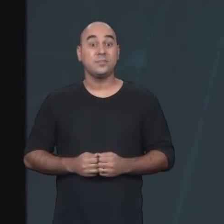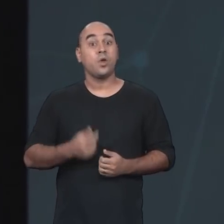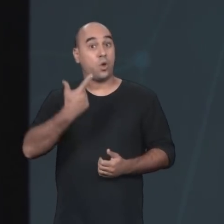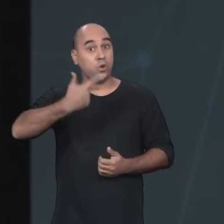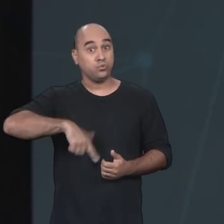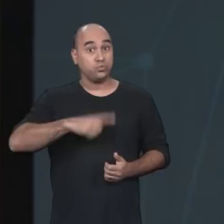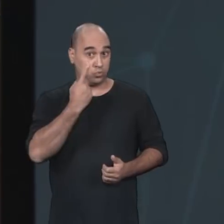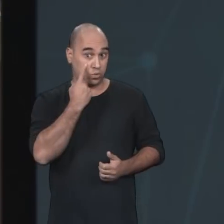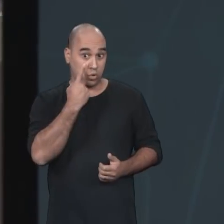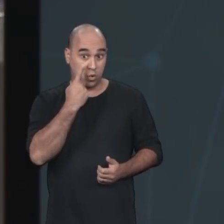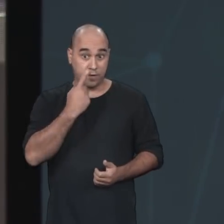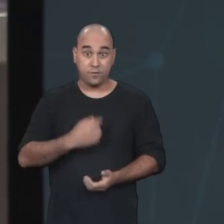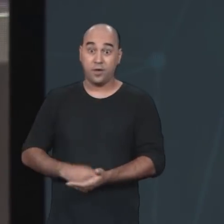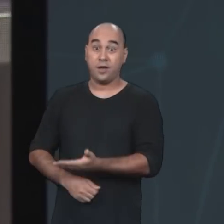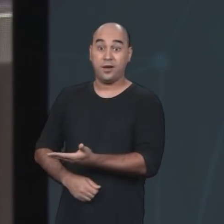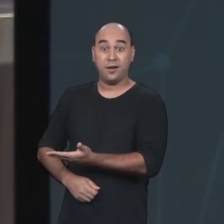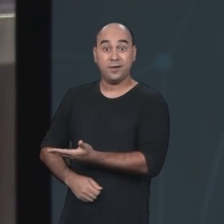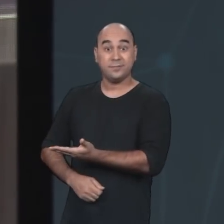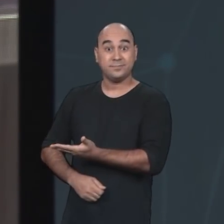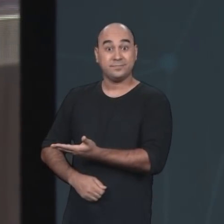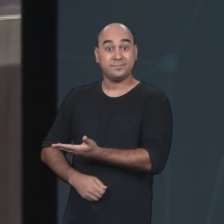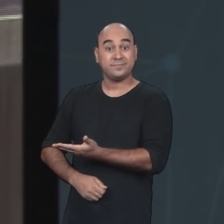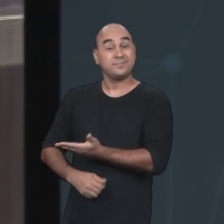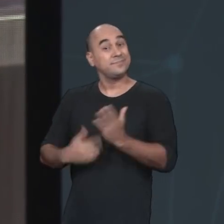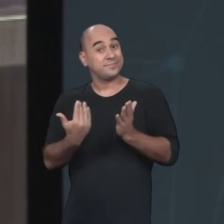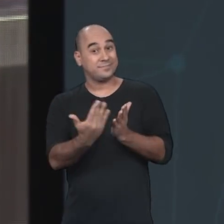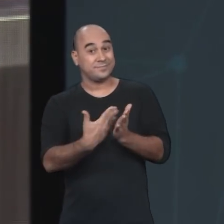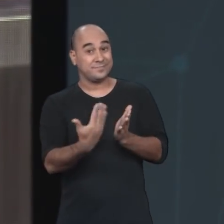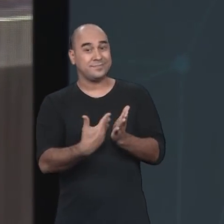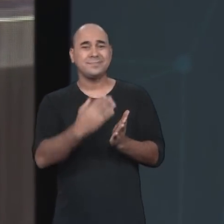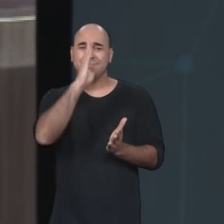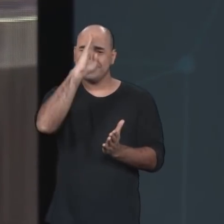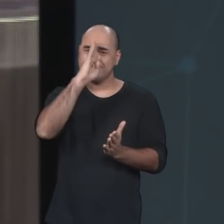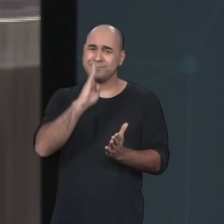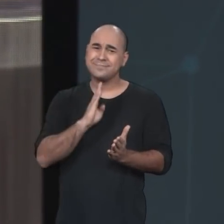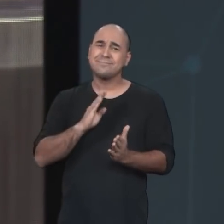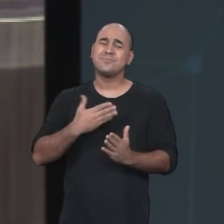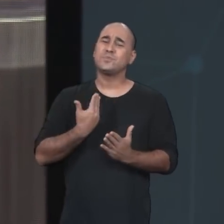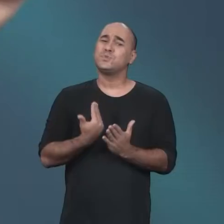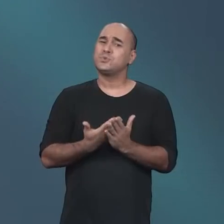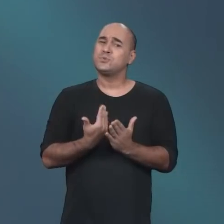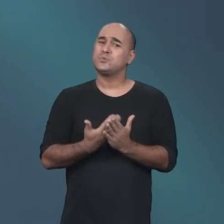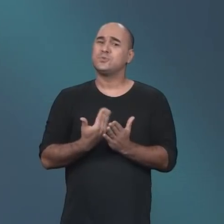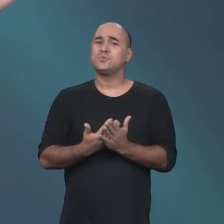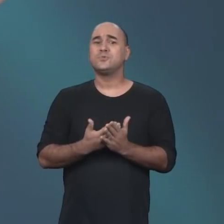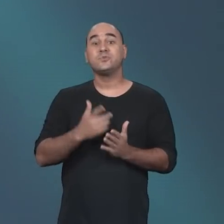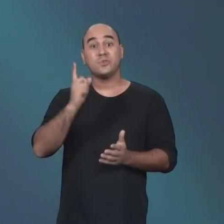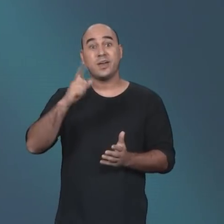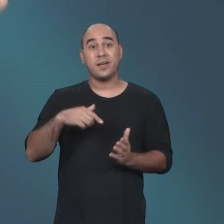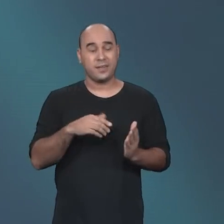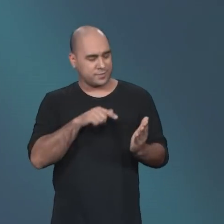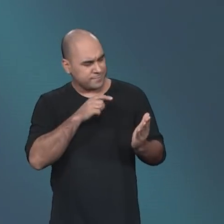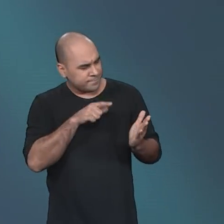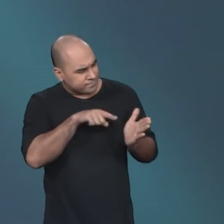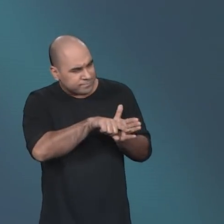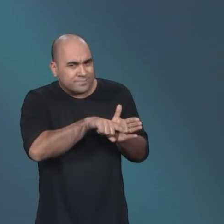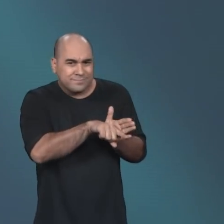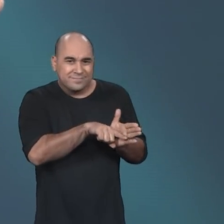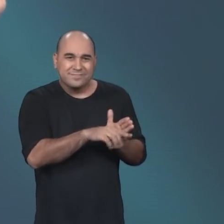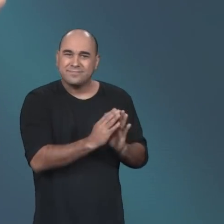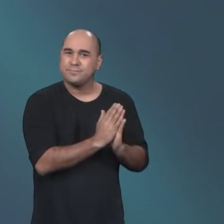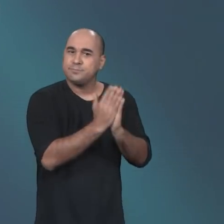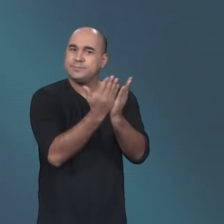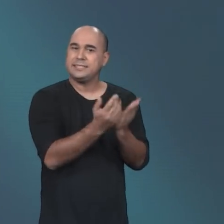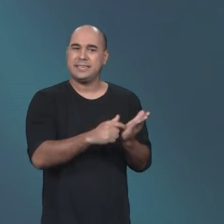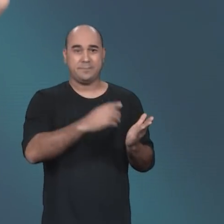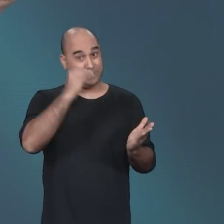vez aqui o estudo porque é de graça, é para você um estudo bíblico, um guia bíblico aqui de estudo da Bíblia